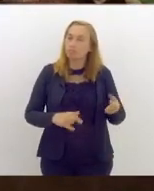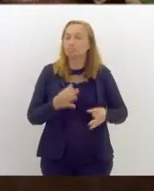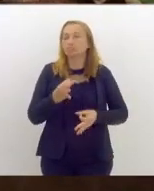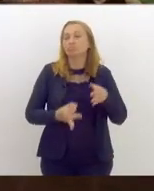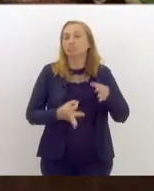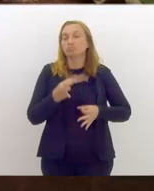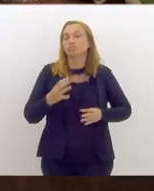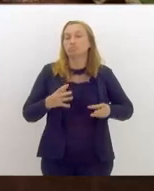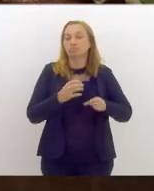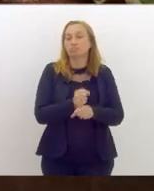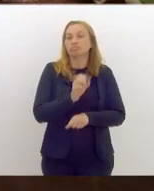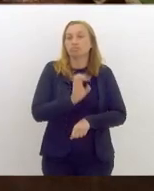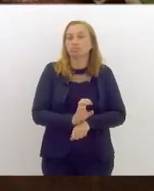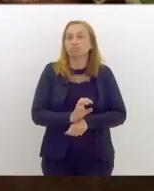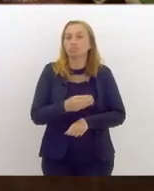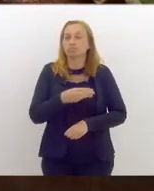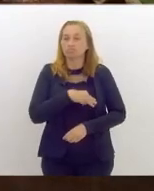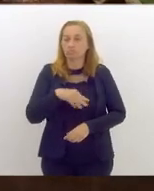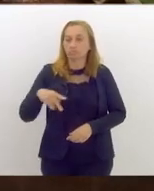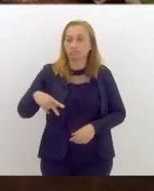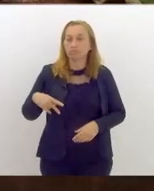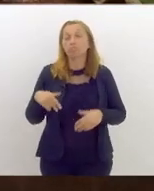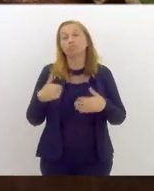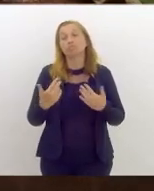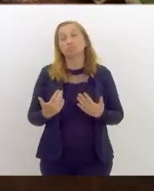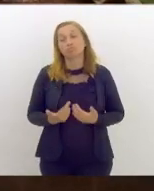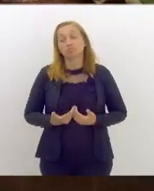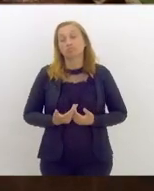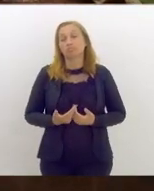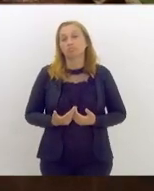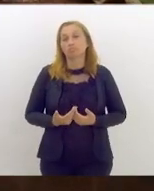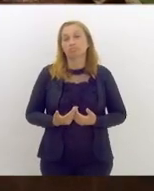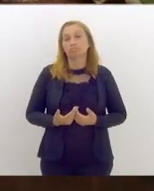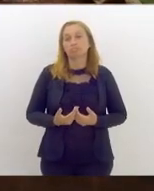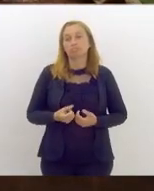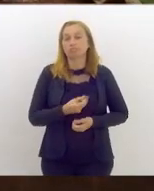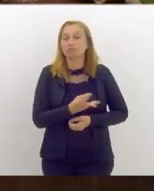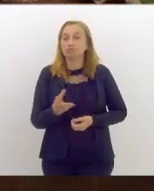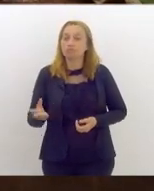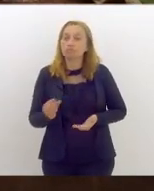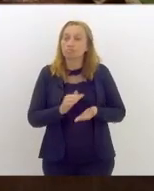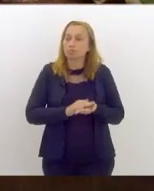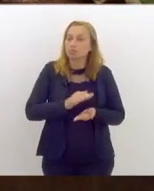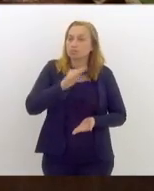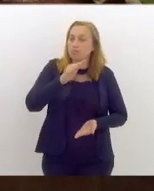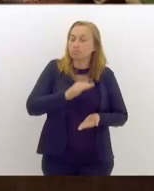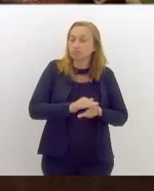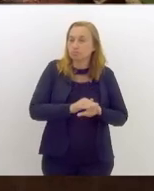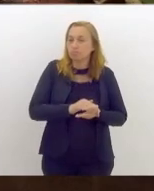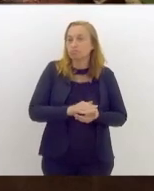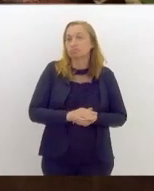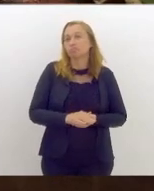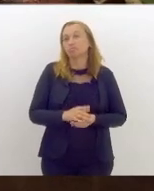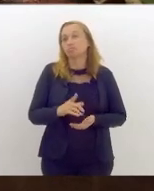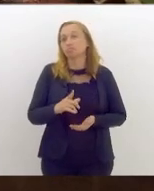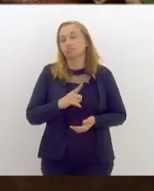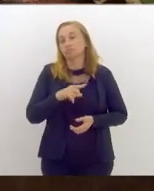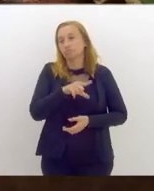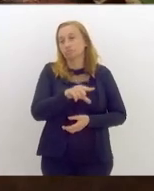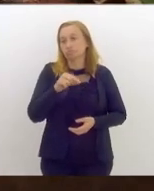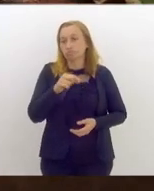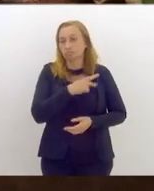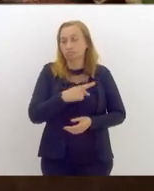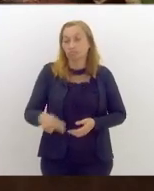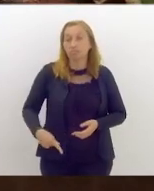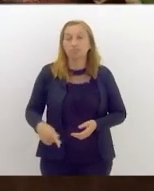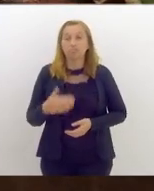de Contas do Estado e pelo Ministério Público E aí pela quantidade pelo tamanho dos anexos hoje uma opção da presidência